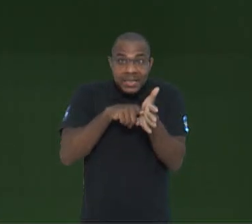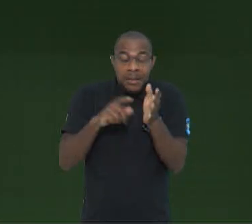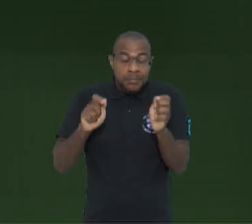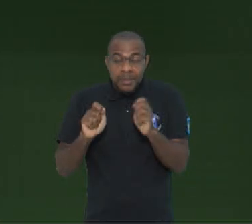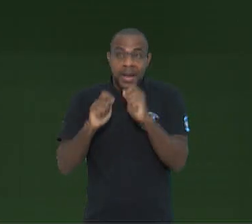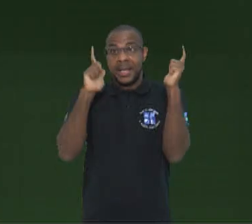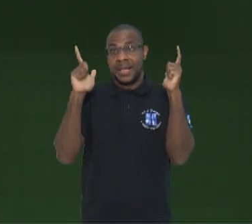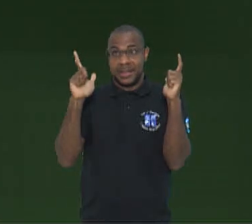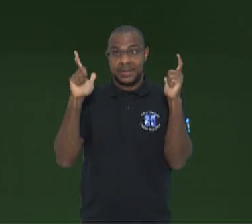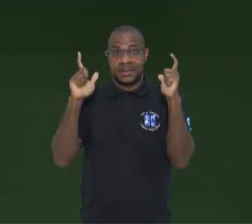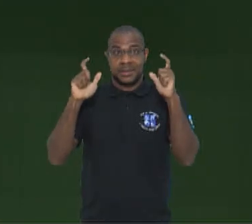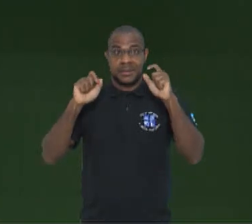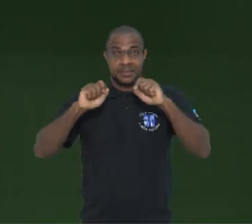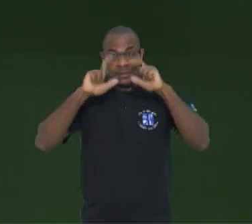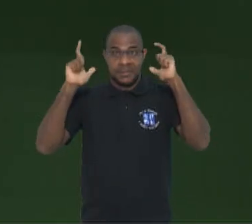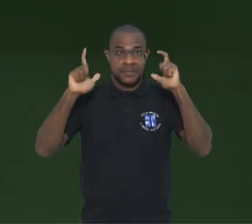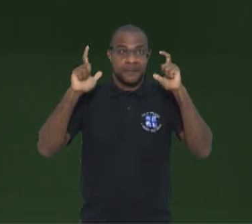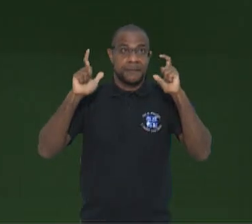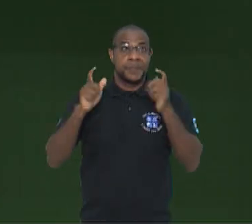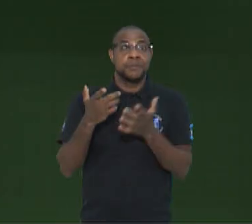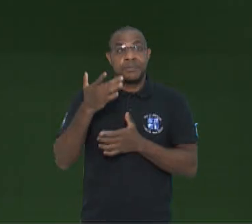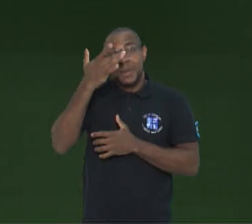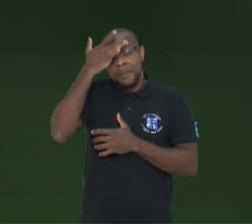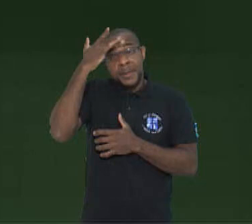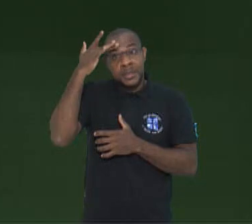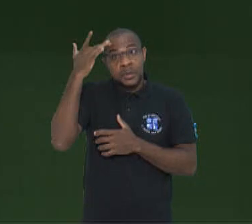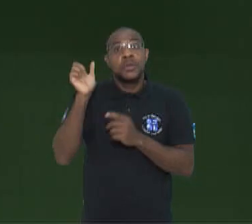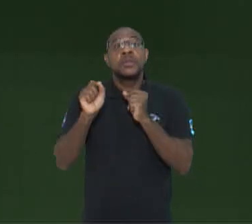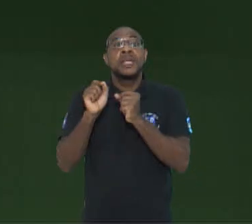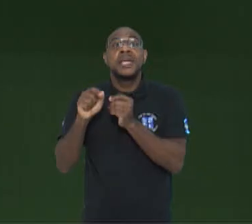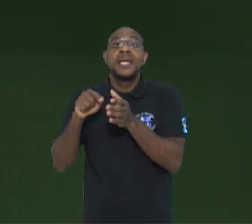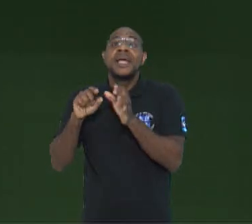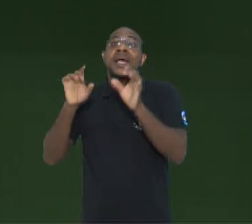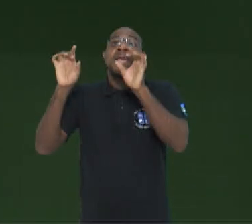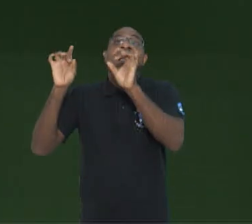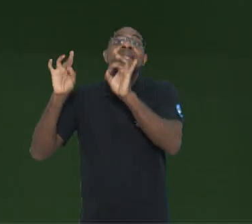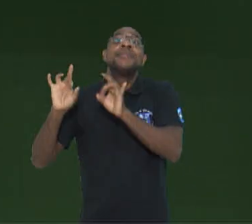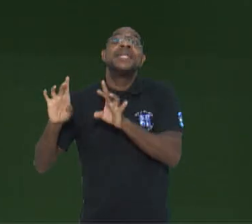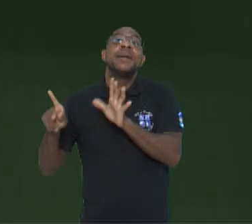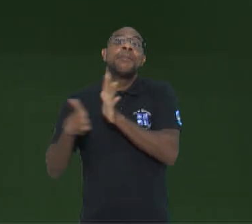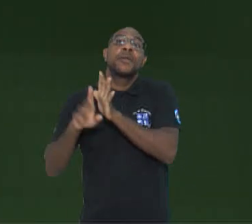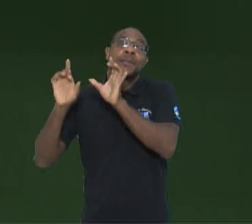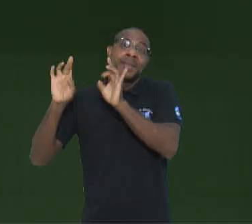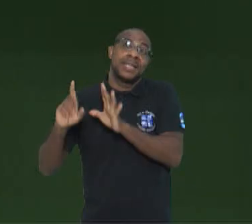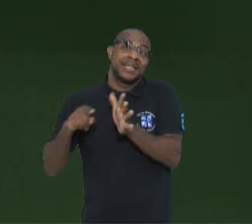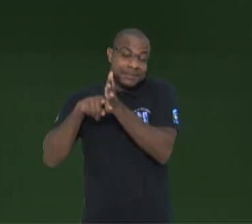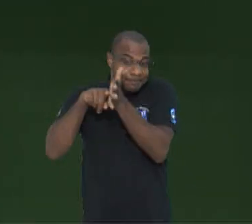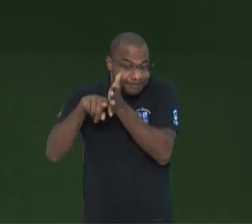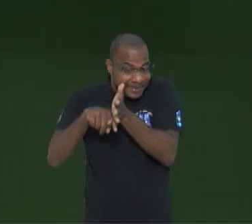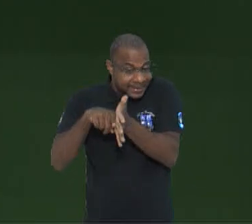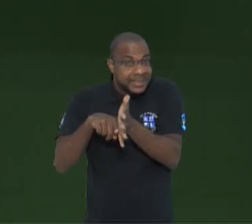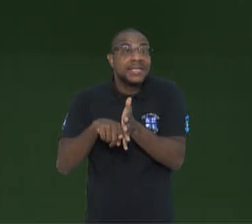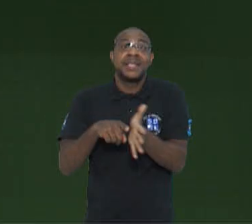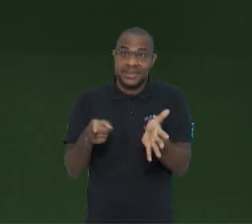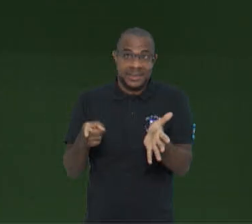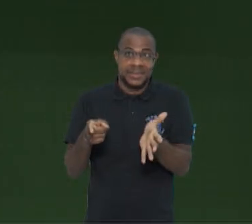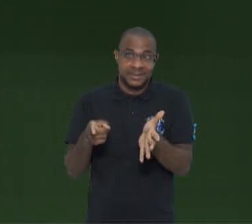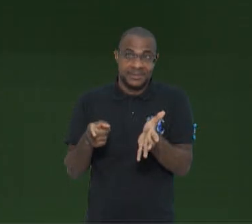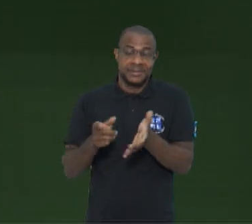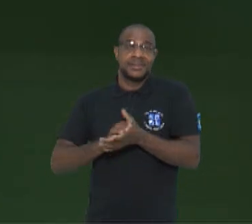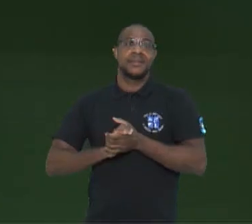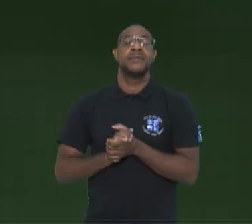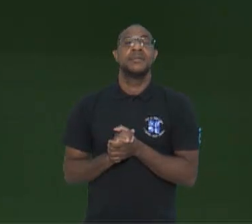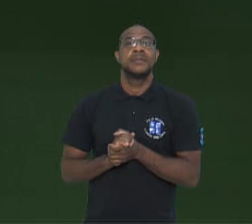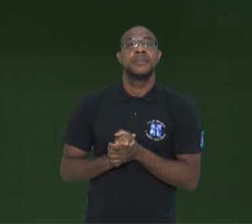está dizendo, né? São as pessoas que são especializadas nisso. Aqui nós temos digamos, um argumento de autoridade.